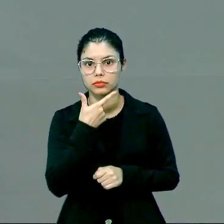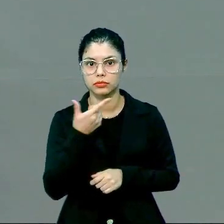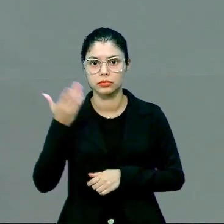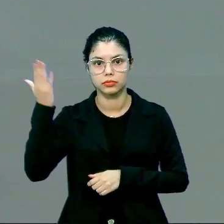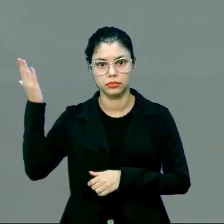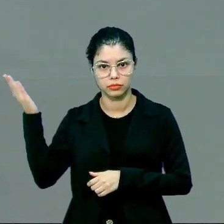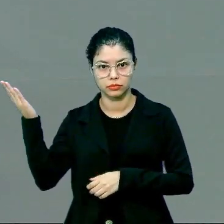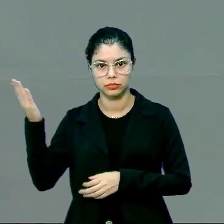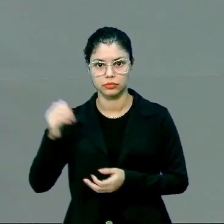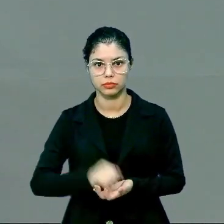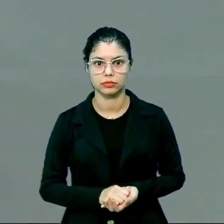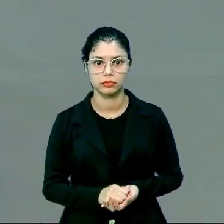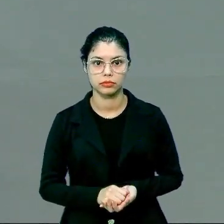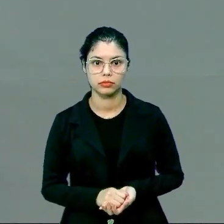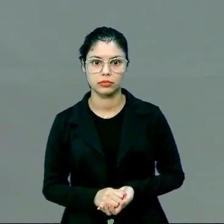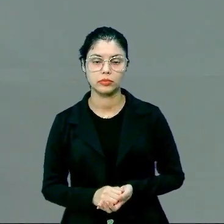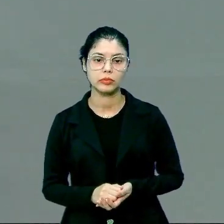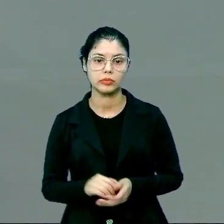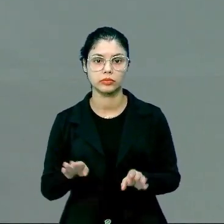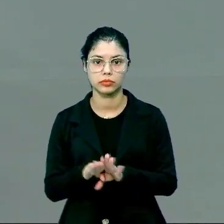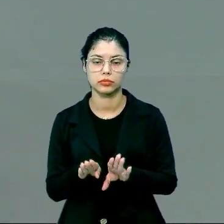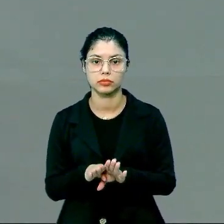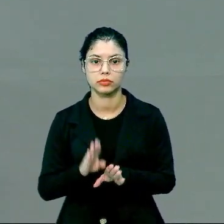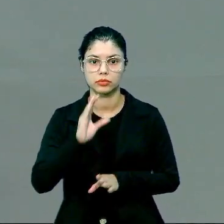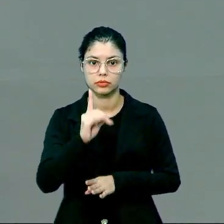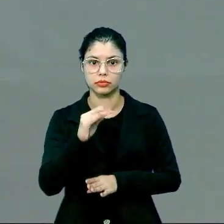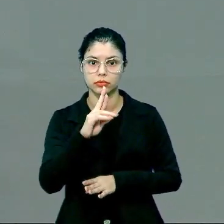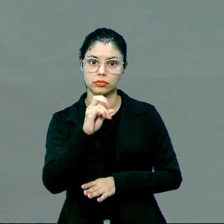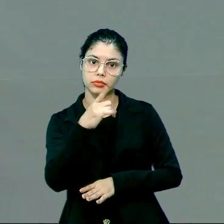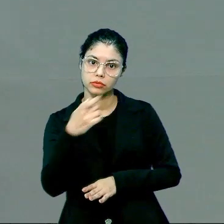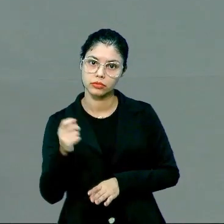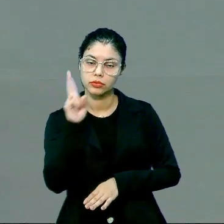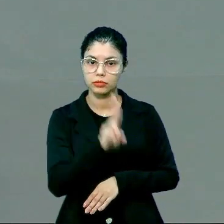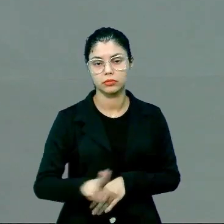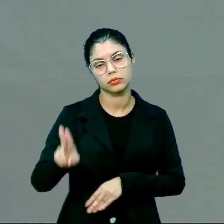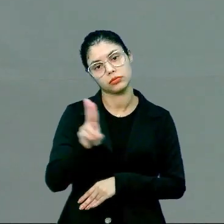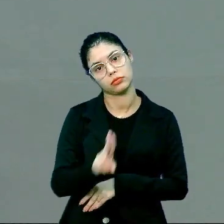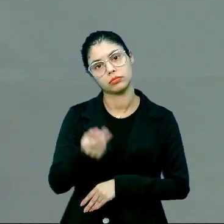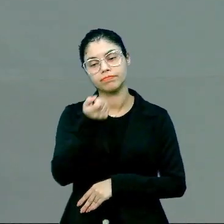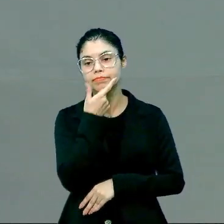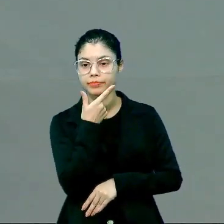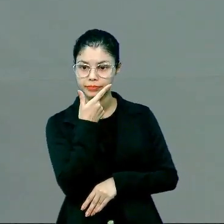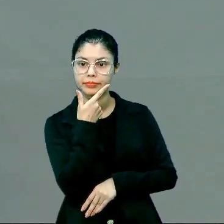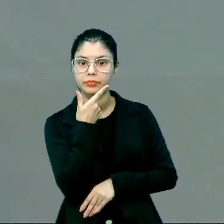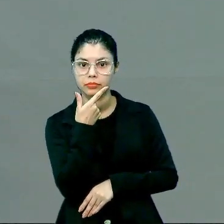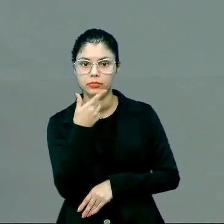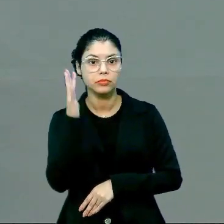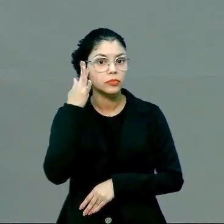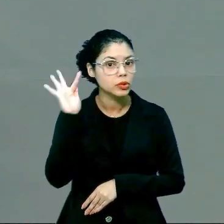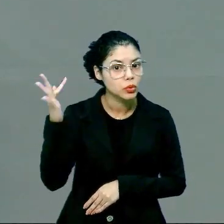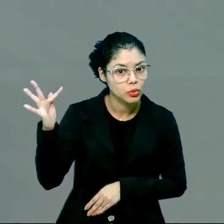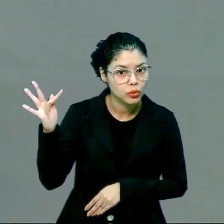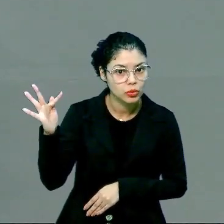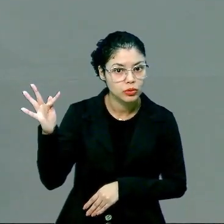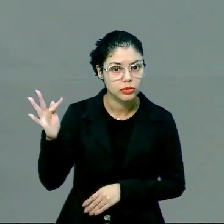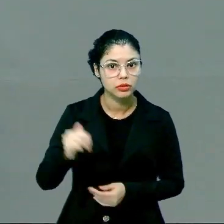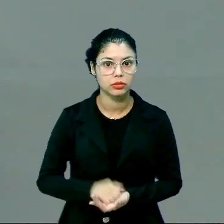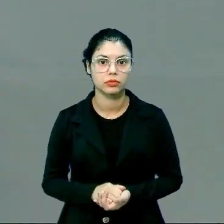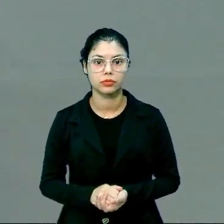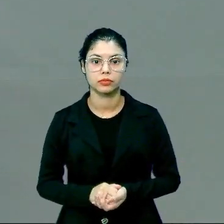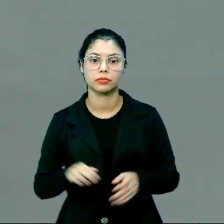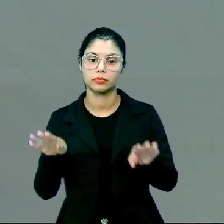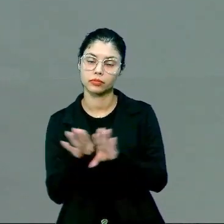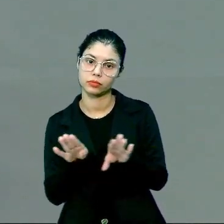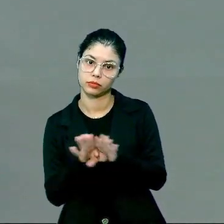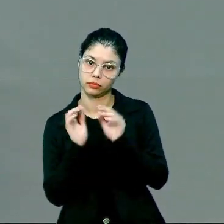que eu tenho aqui na mão agora. Isso aqui é uma Doralex, eu utilizo esse medicamento para curar dor de cabeça. Mas